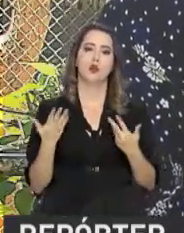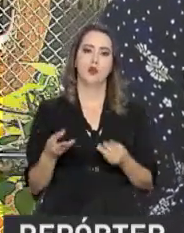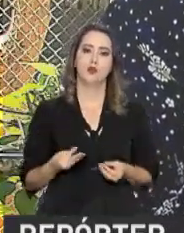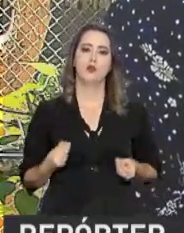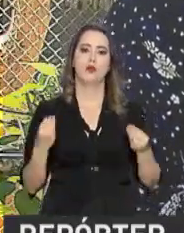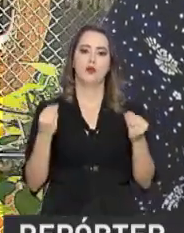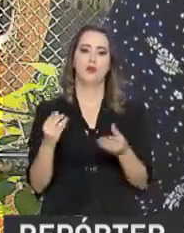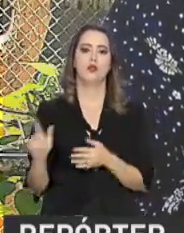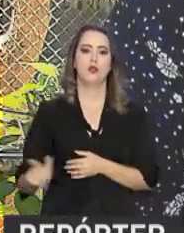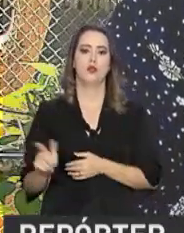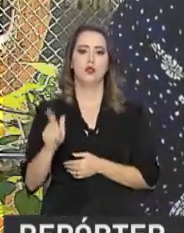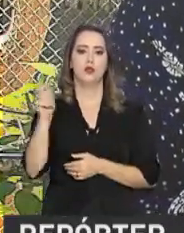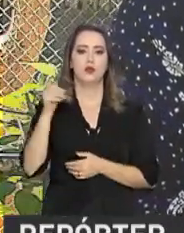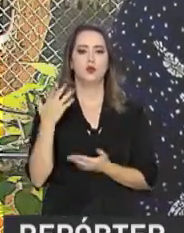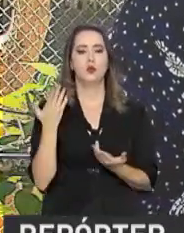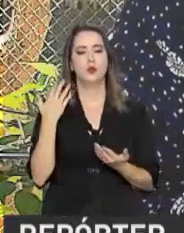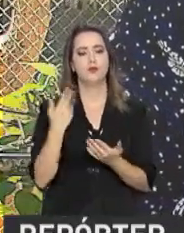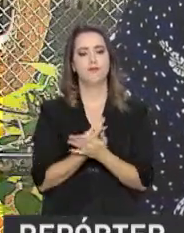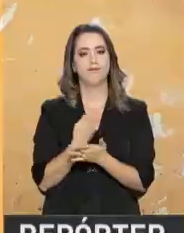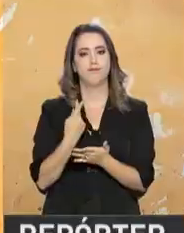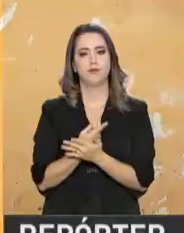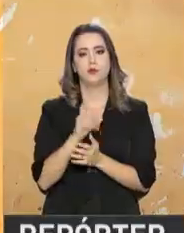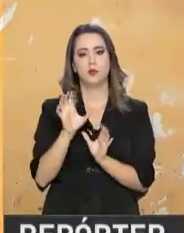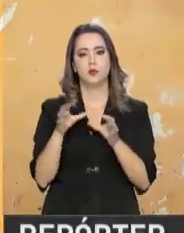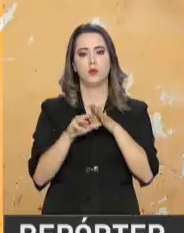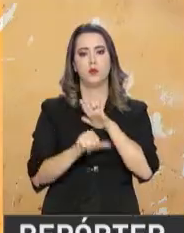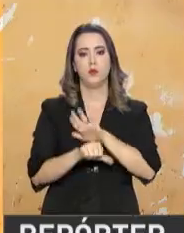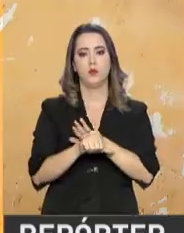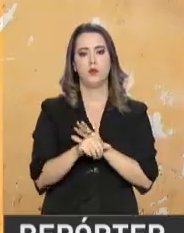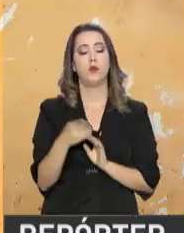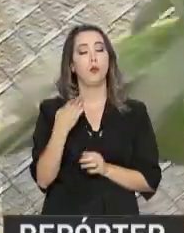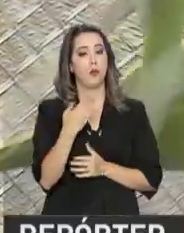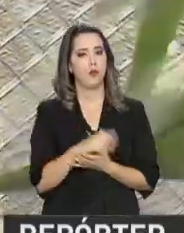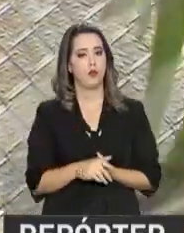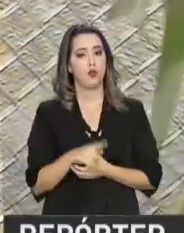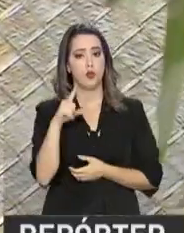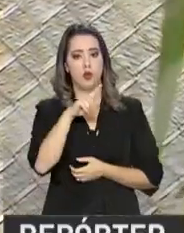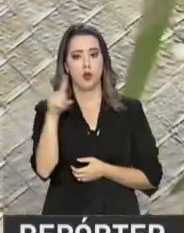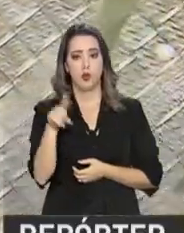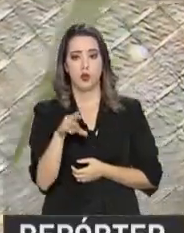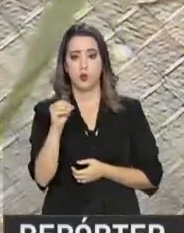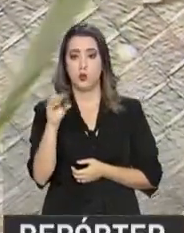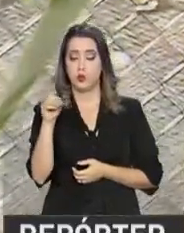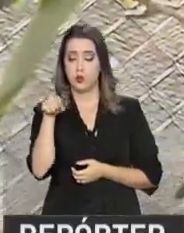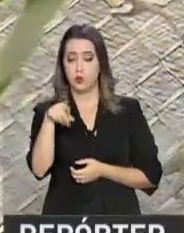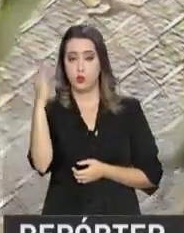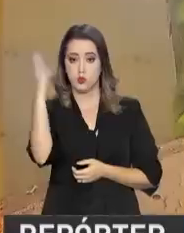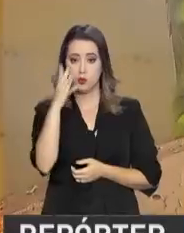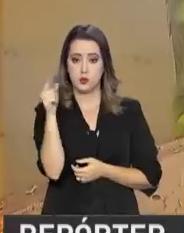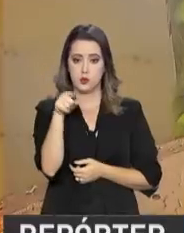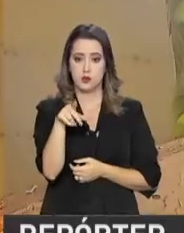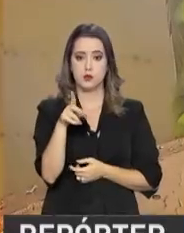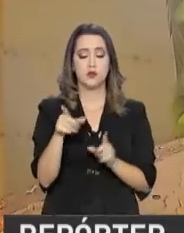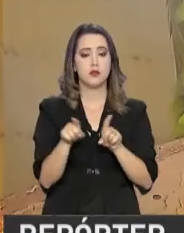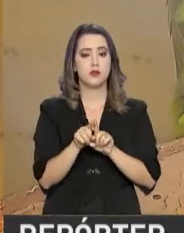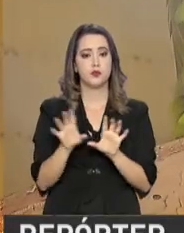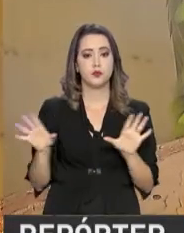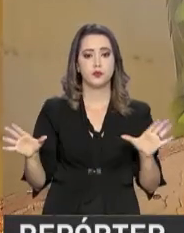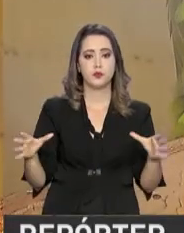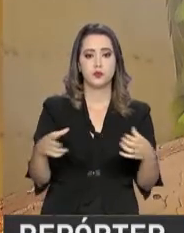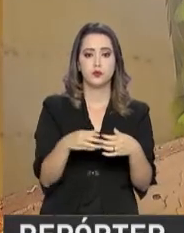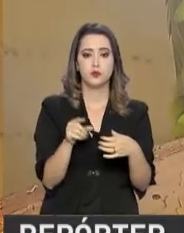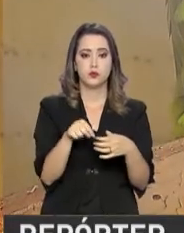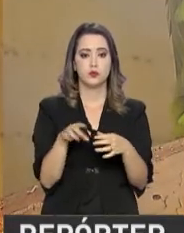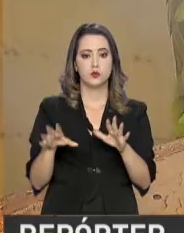garante um lucro ilegal aos traficantes o zoológico de brasília a maioria dos papagaios verdadeiros veio de apreensões